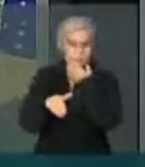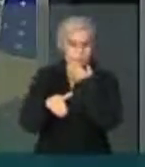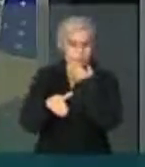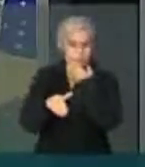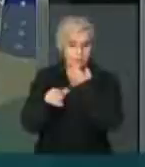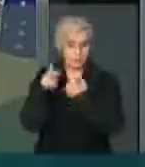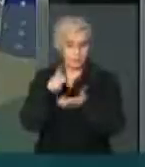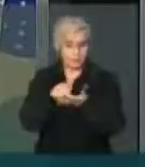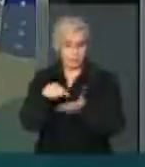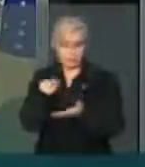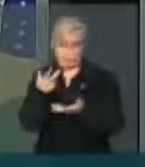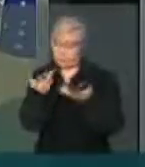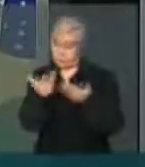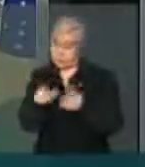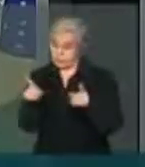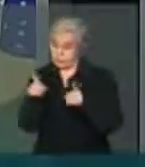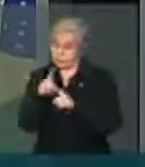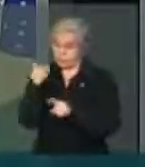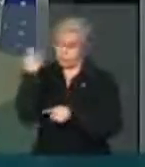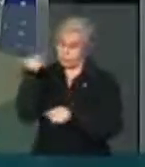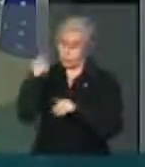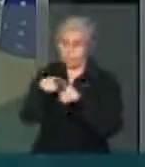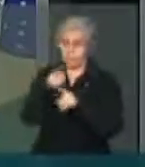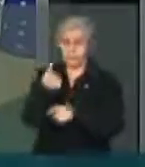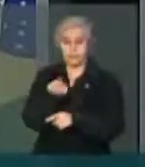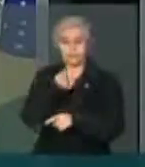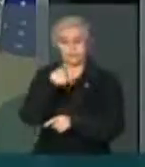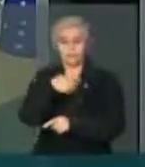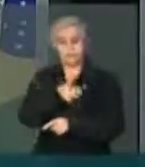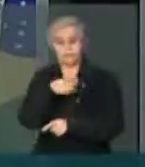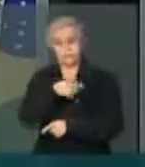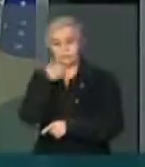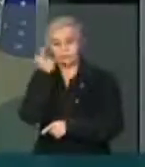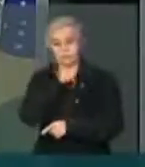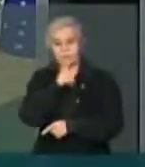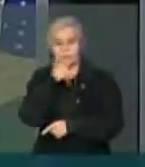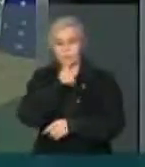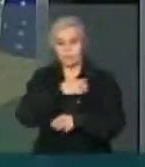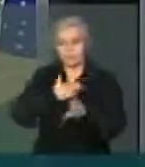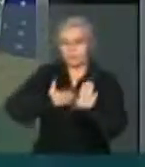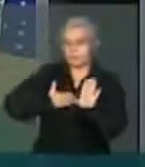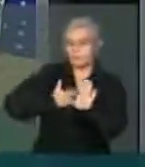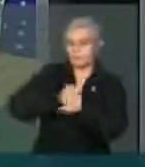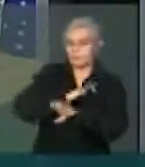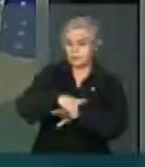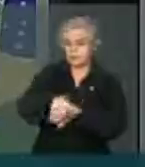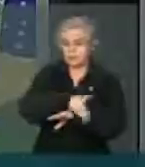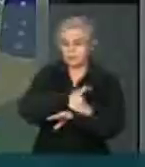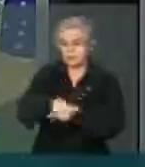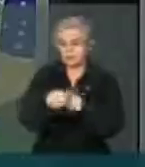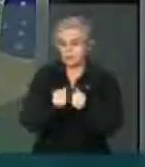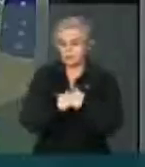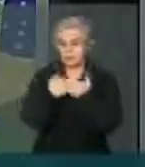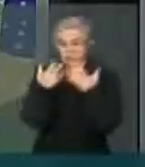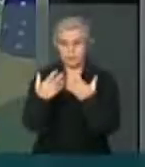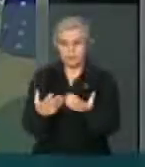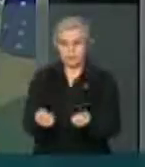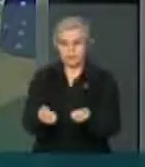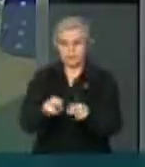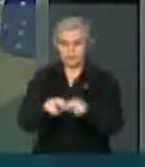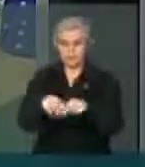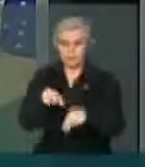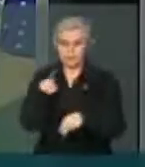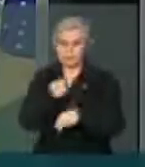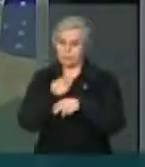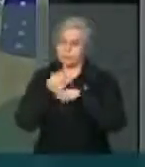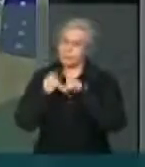nós queríamos, mas era o único caminho necessário, com a aprovação das ruas. E para isso,